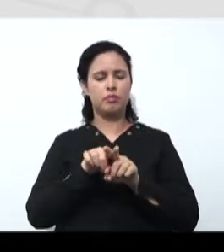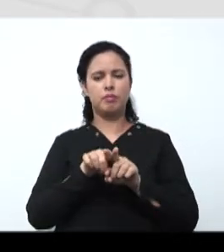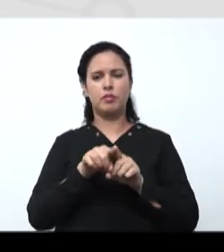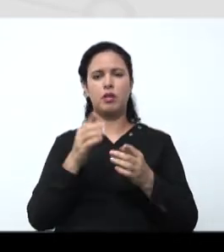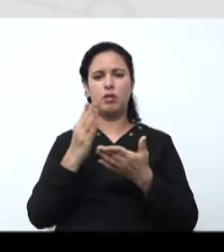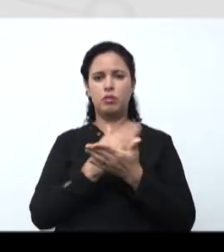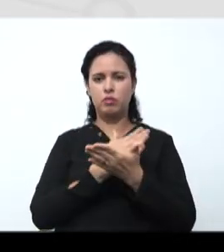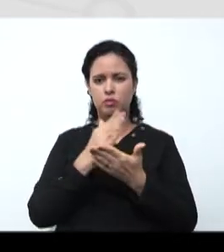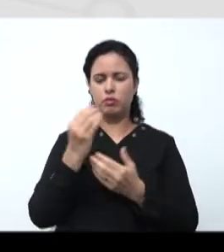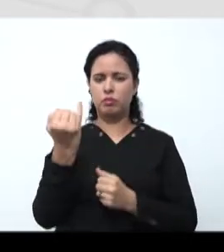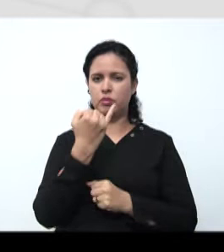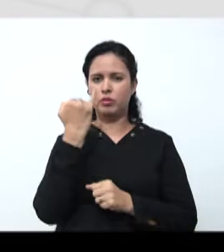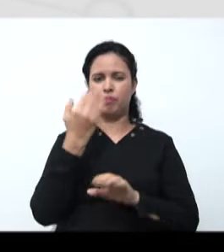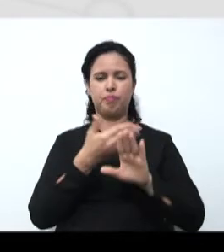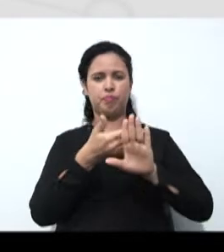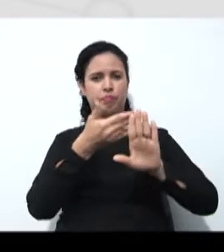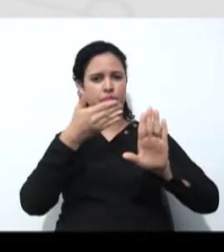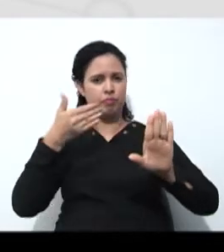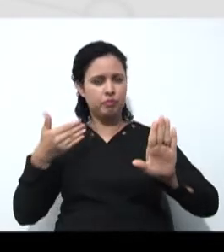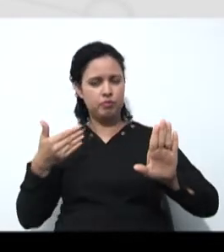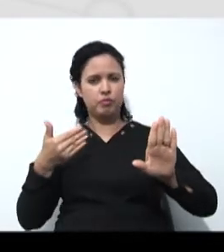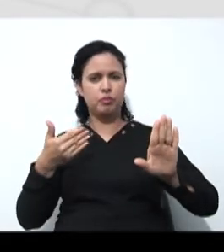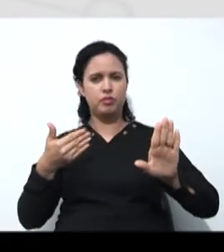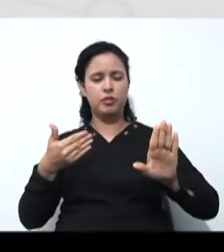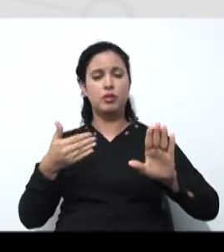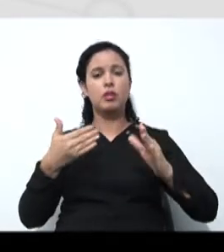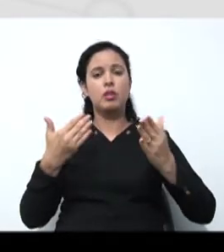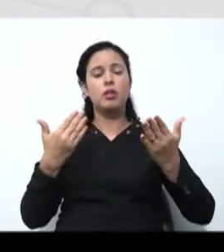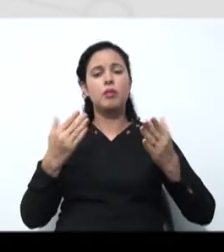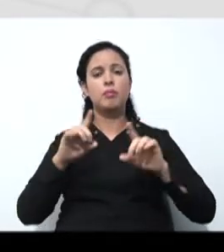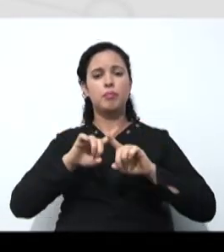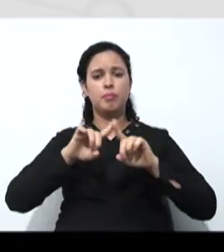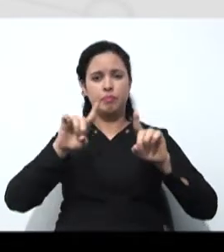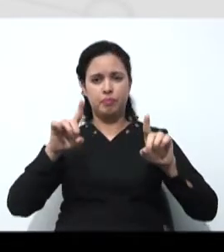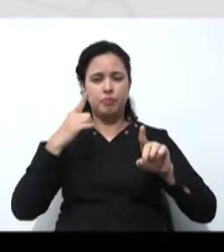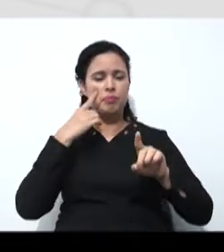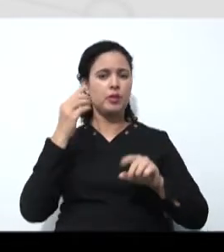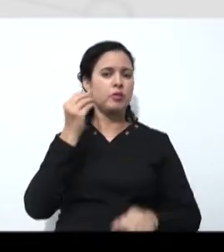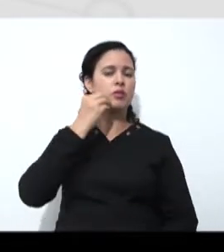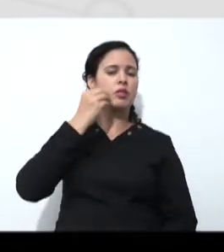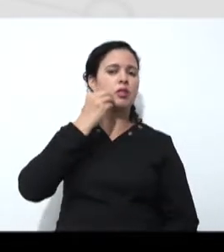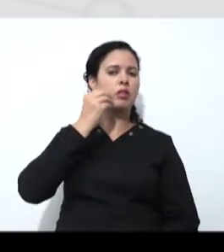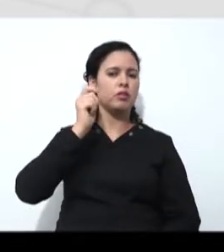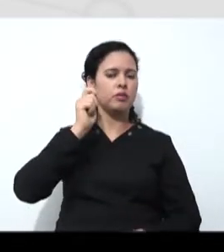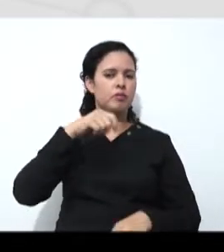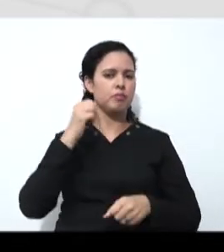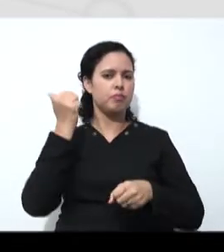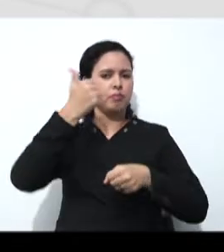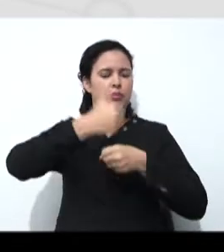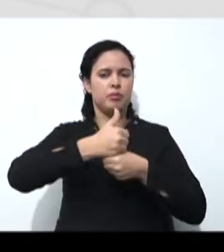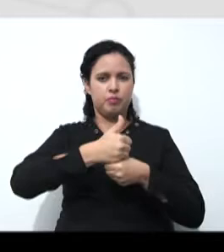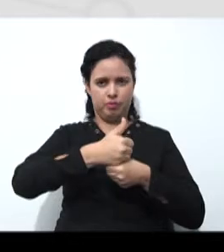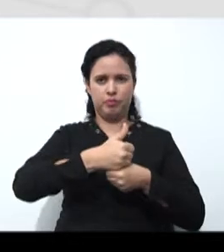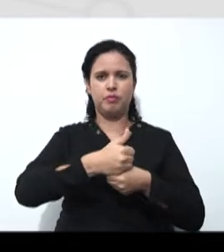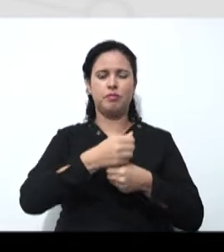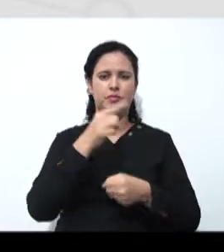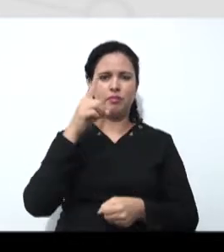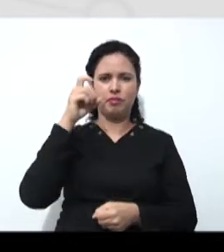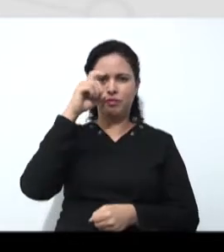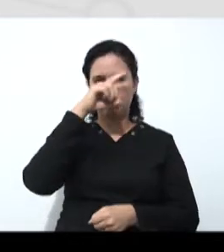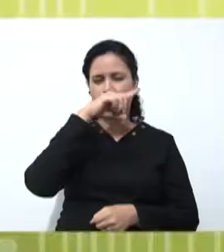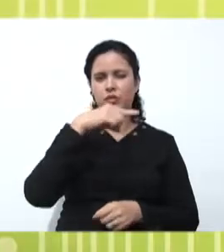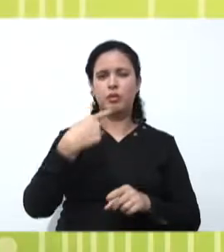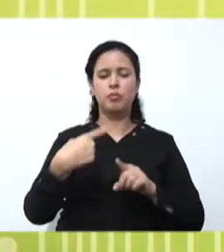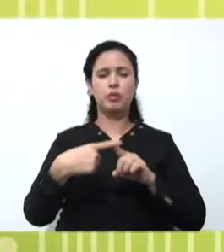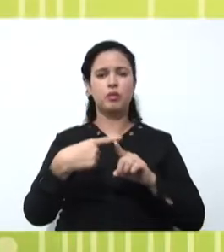coisas que são importantes para a gente. Mas vejam, as vantagens elas superam as dificuldades, porque quando a gente faz algo